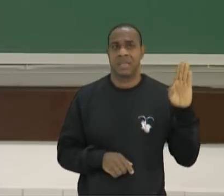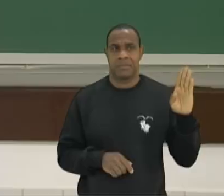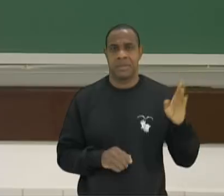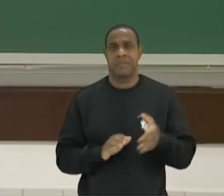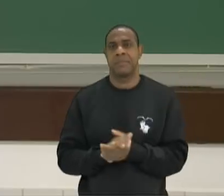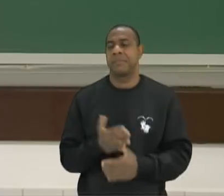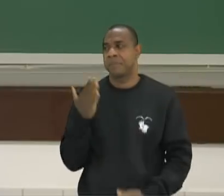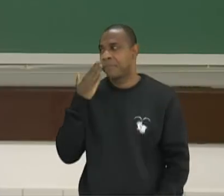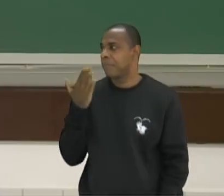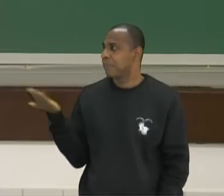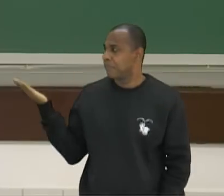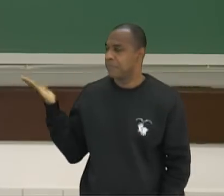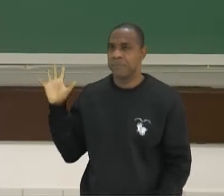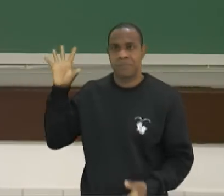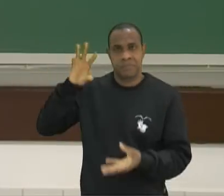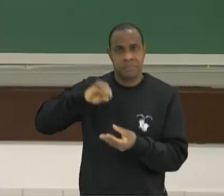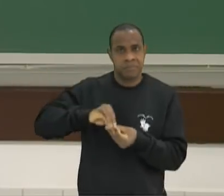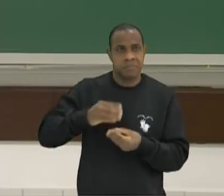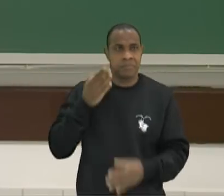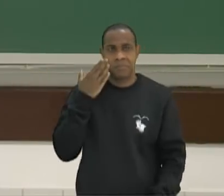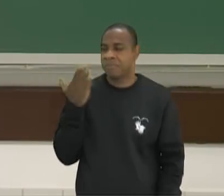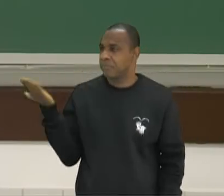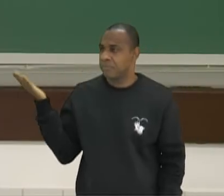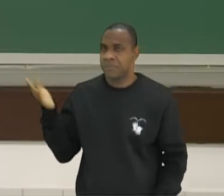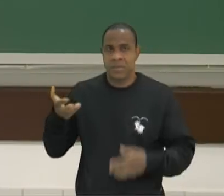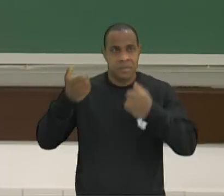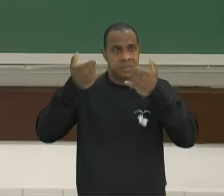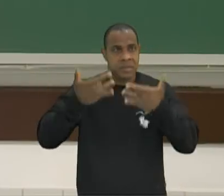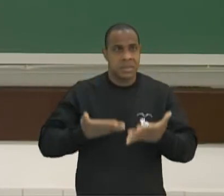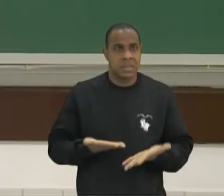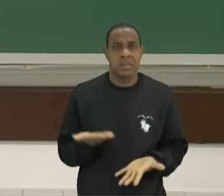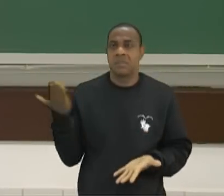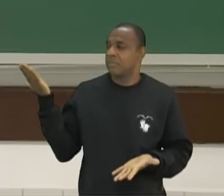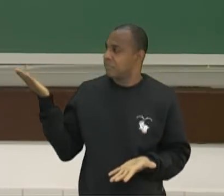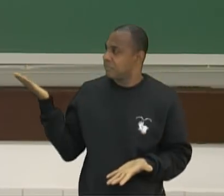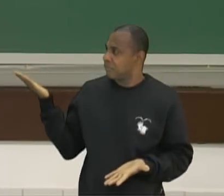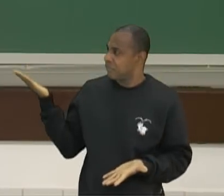aula, vimos o princípio de Huygens e também o aspecto